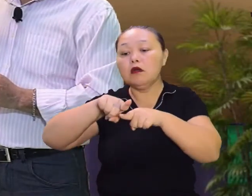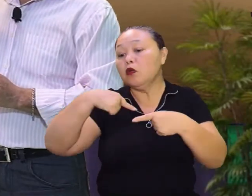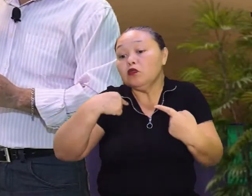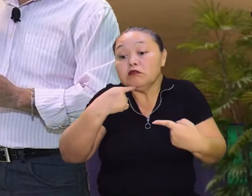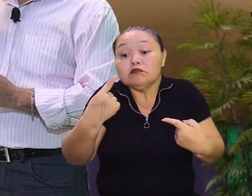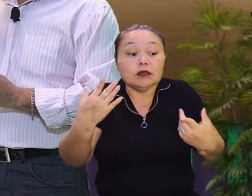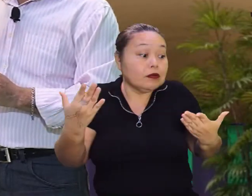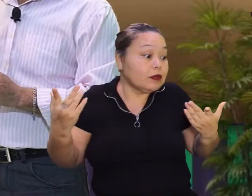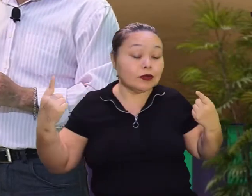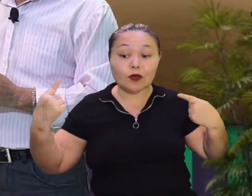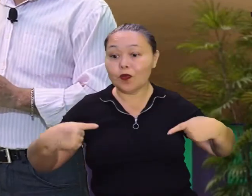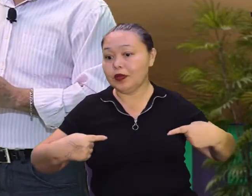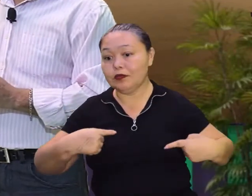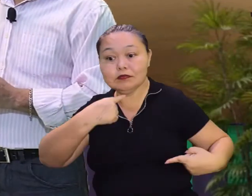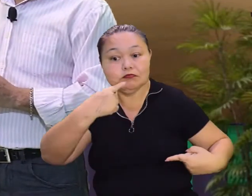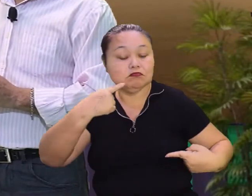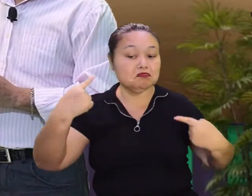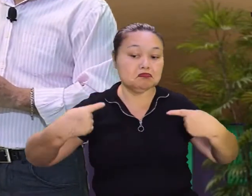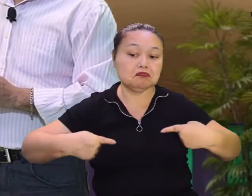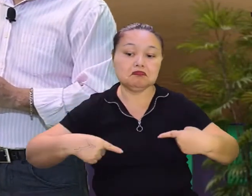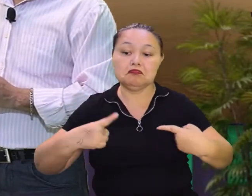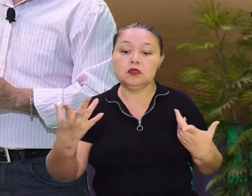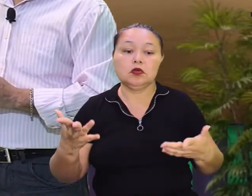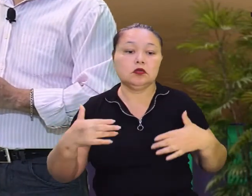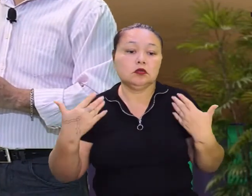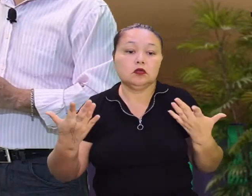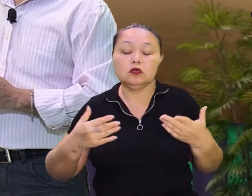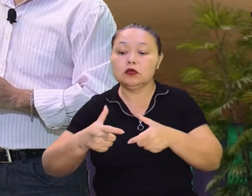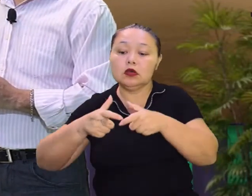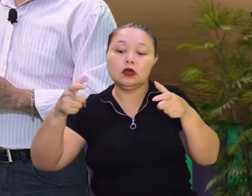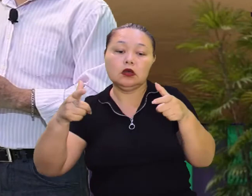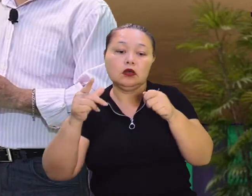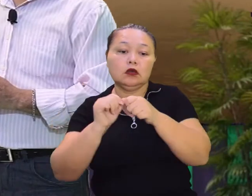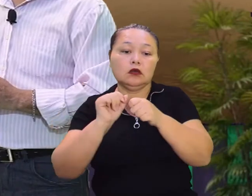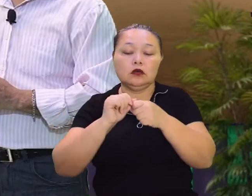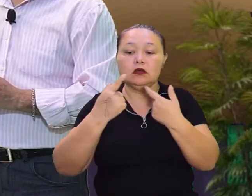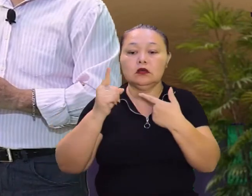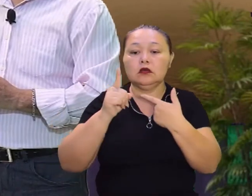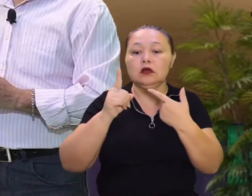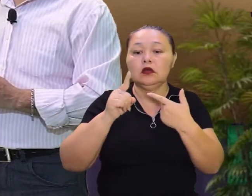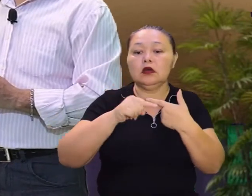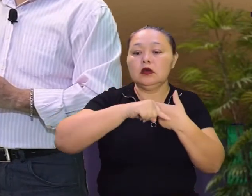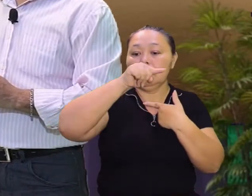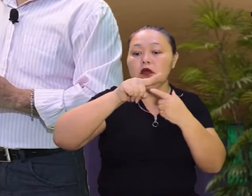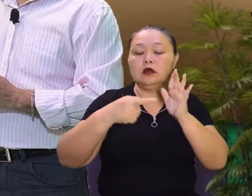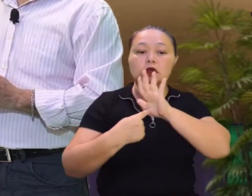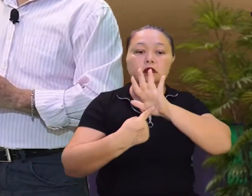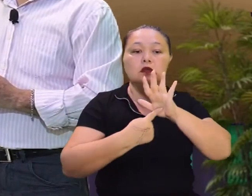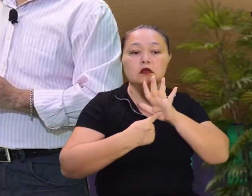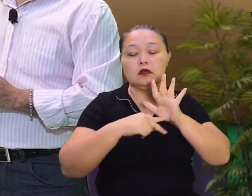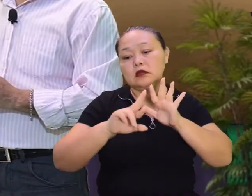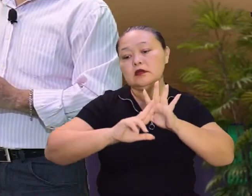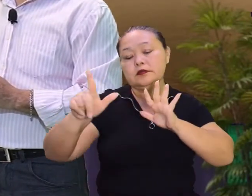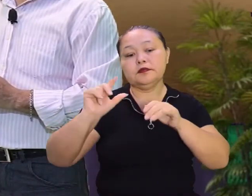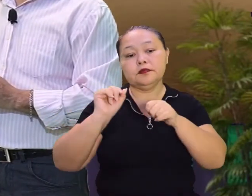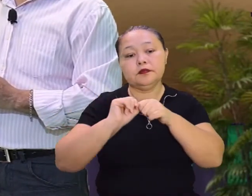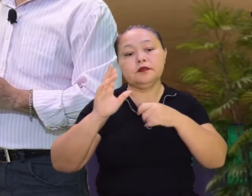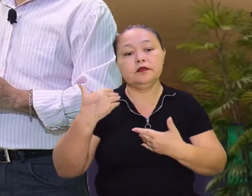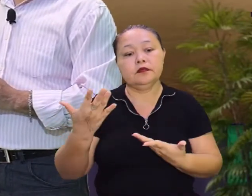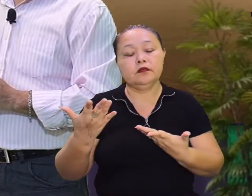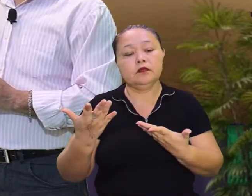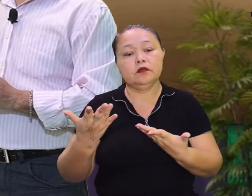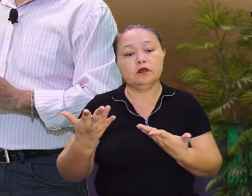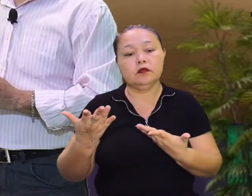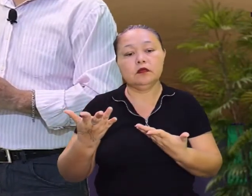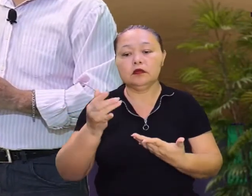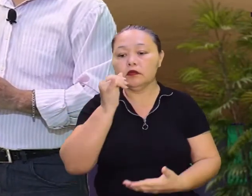como competir, não tem como crescer, não tem como aquele gráfico que o professor Jorge apresentou há pouco ser diferente.